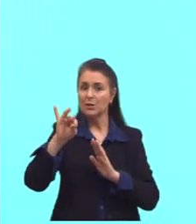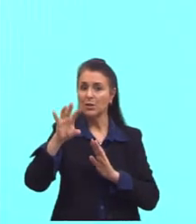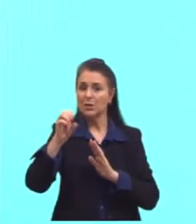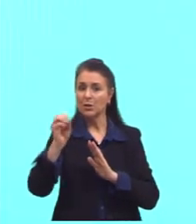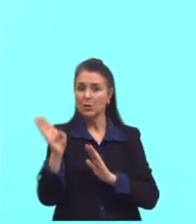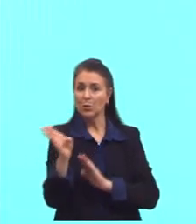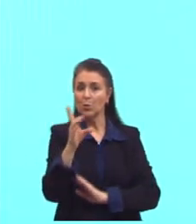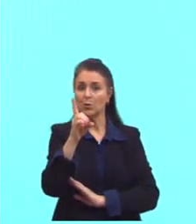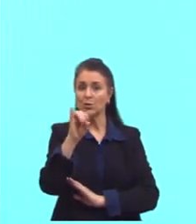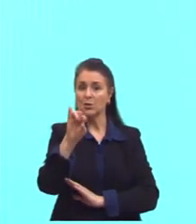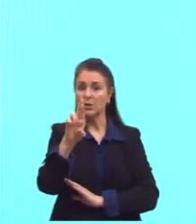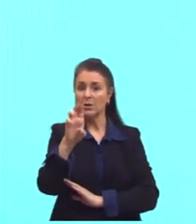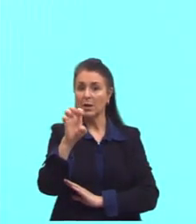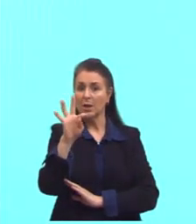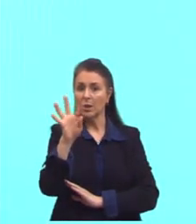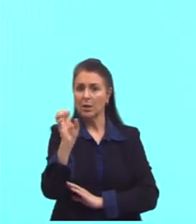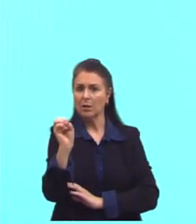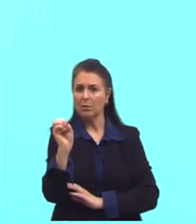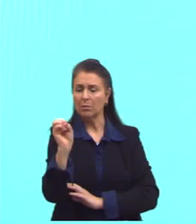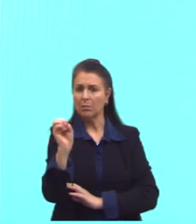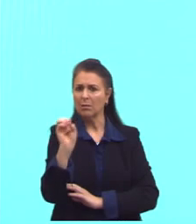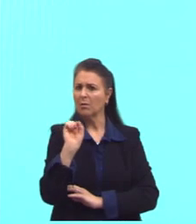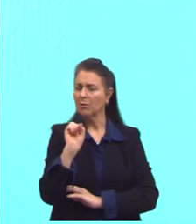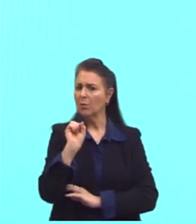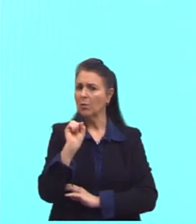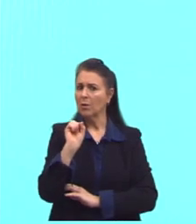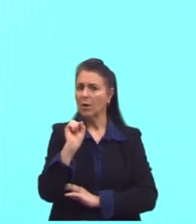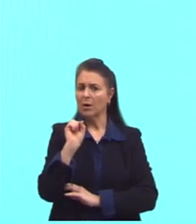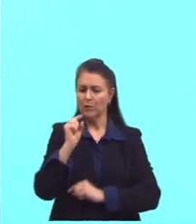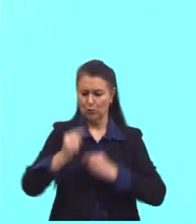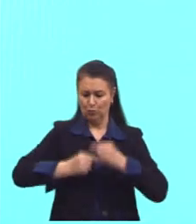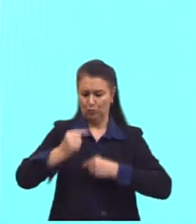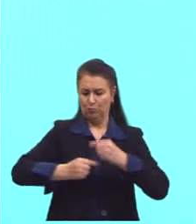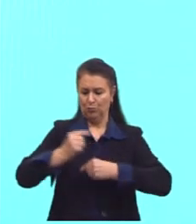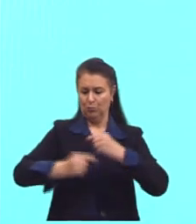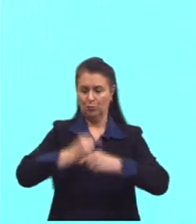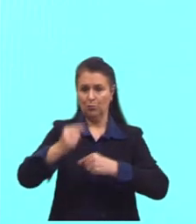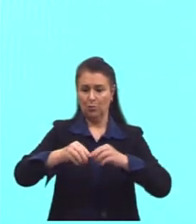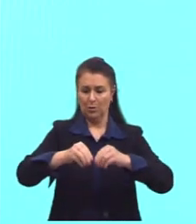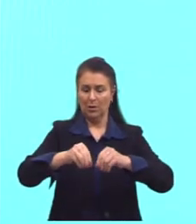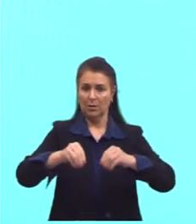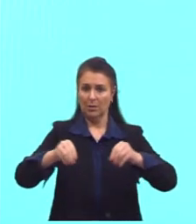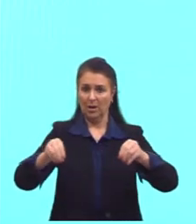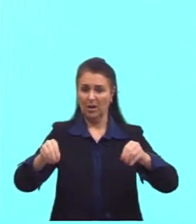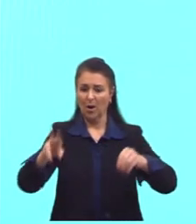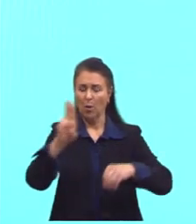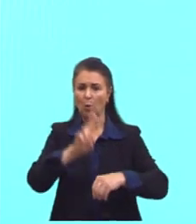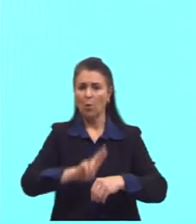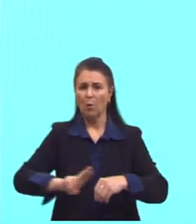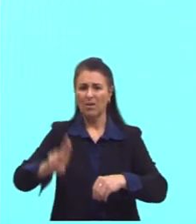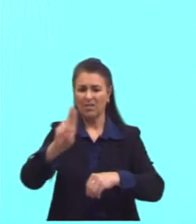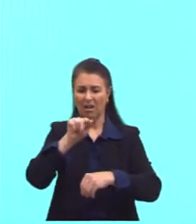é em vez de revirar o solo né Colocar é